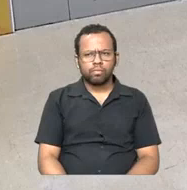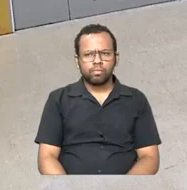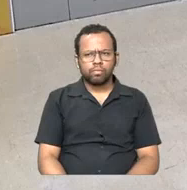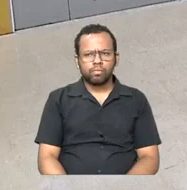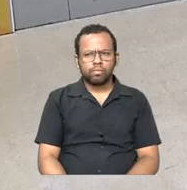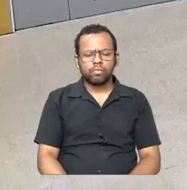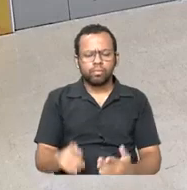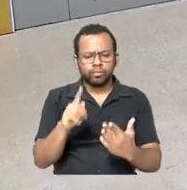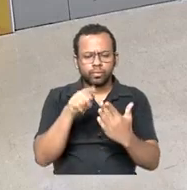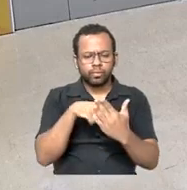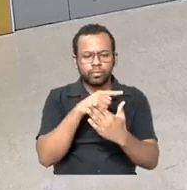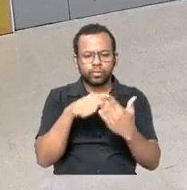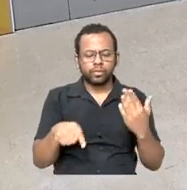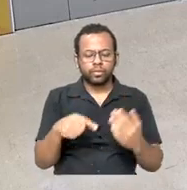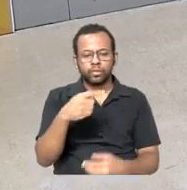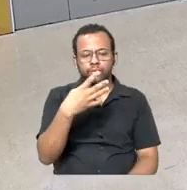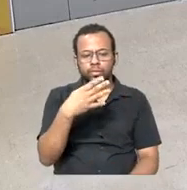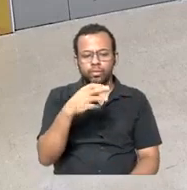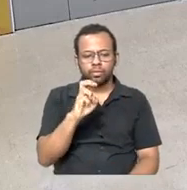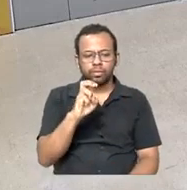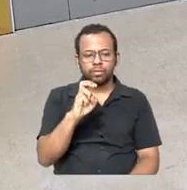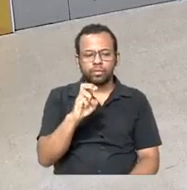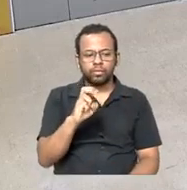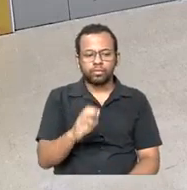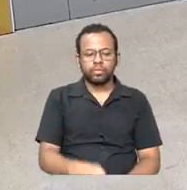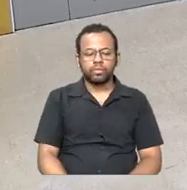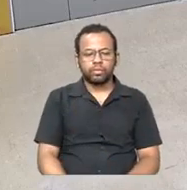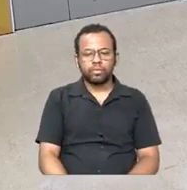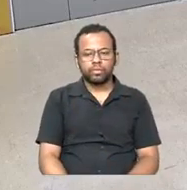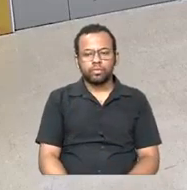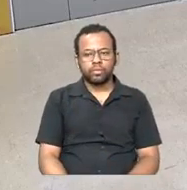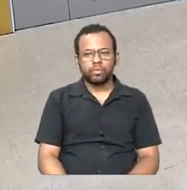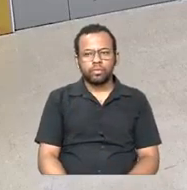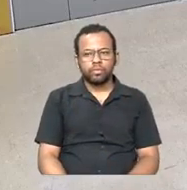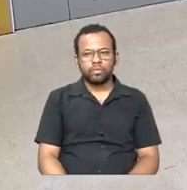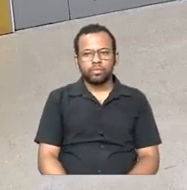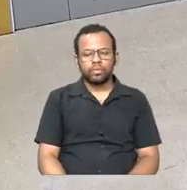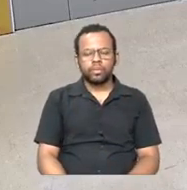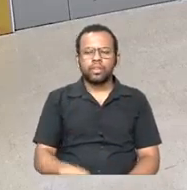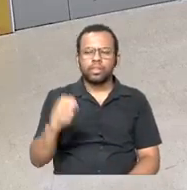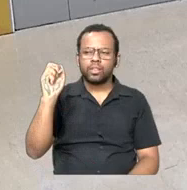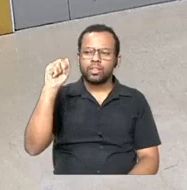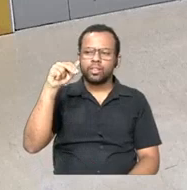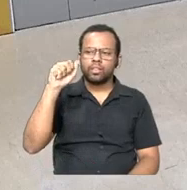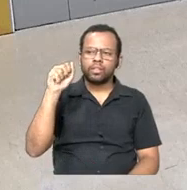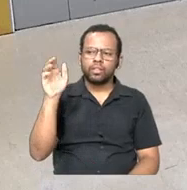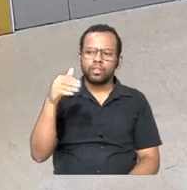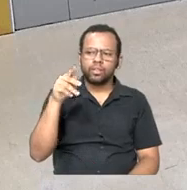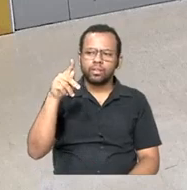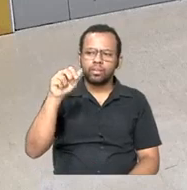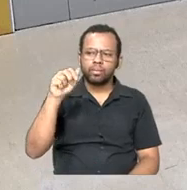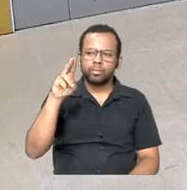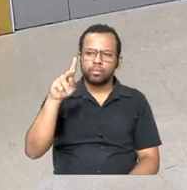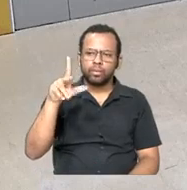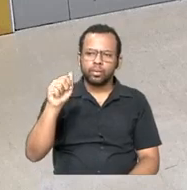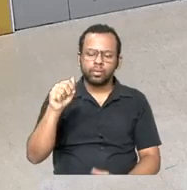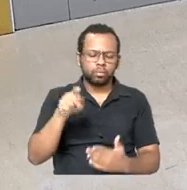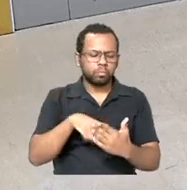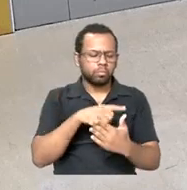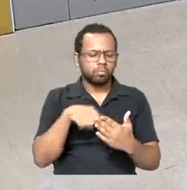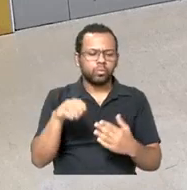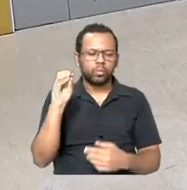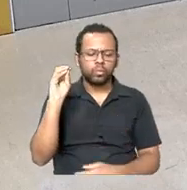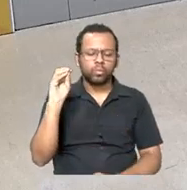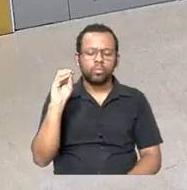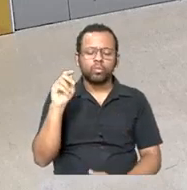subiu sobe também 45 Ana Paula Daniel aí no povoado gameleiro marque número